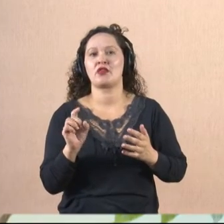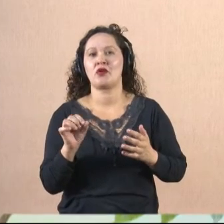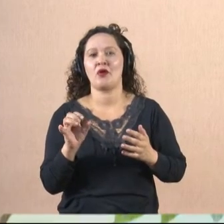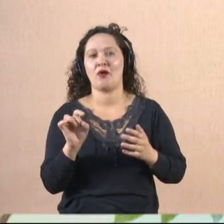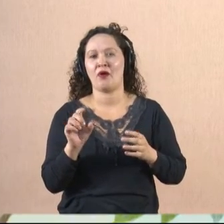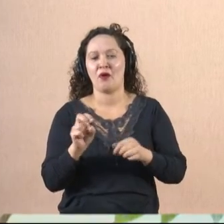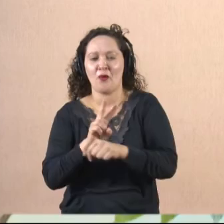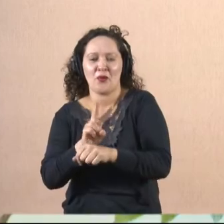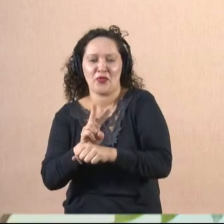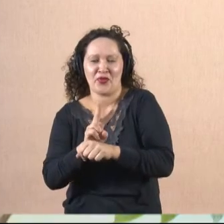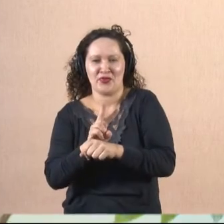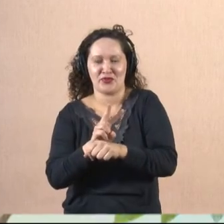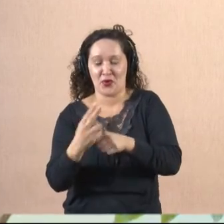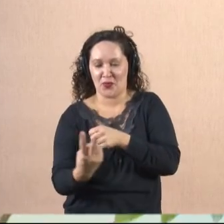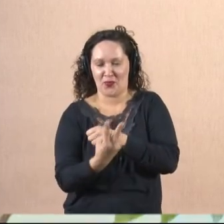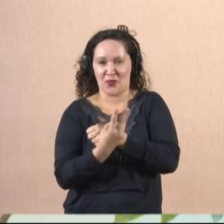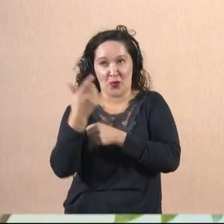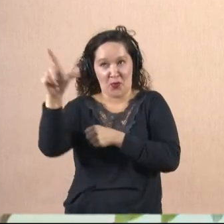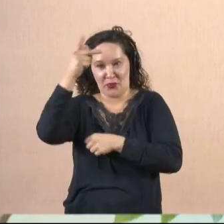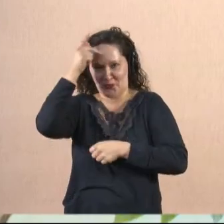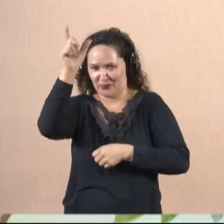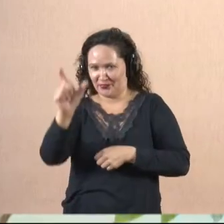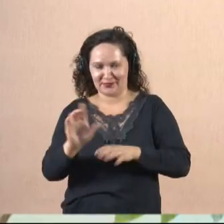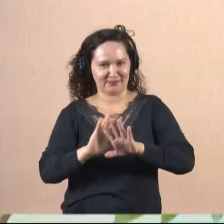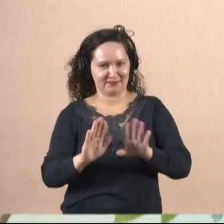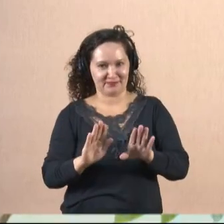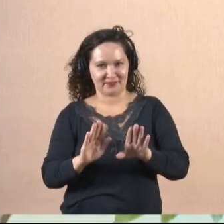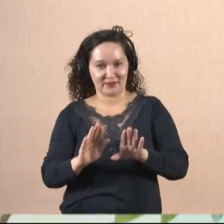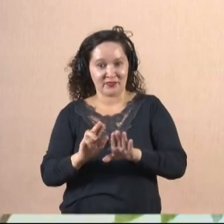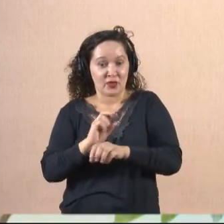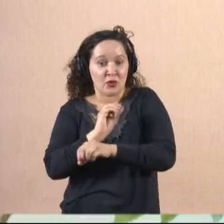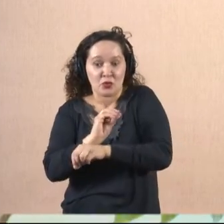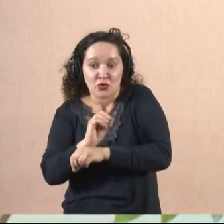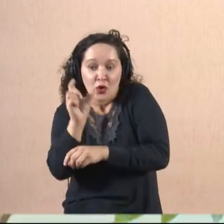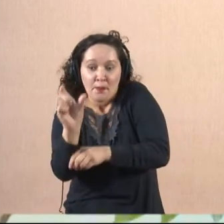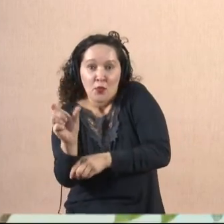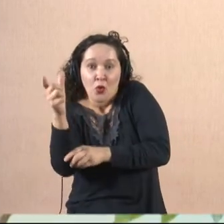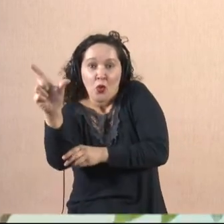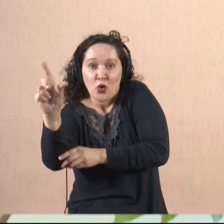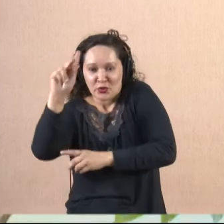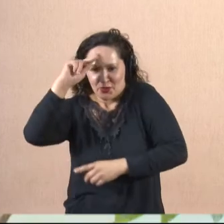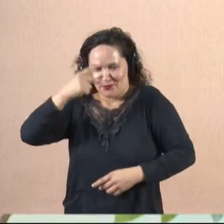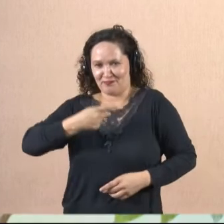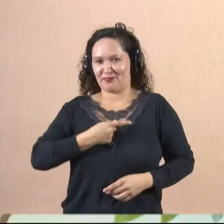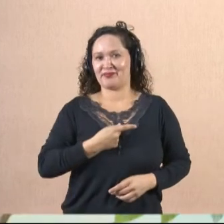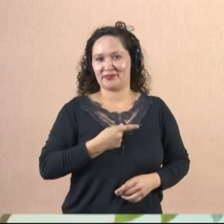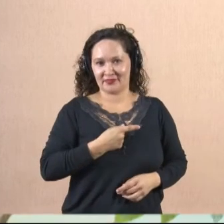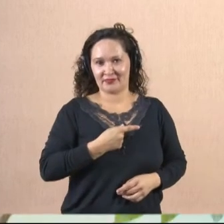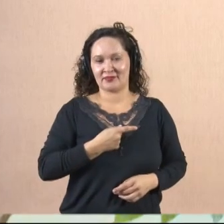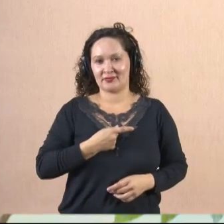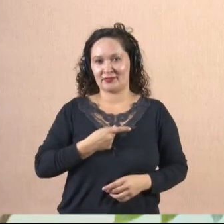proteger é o de outras pessoas é proteger outras pessoas vez de